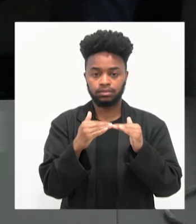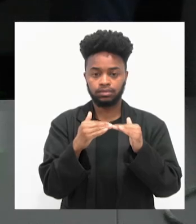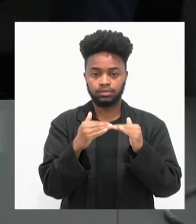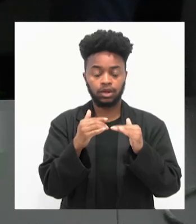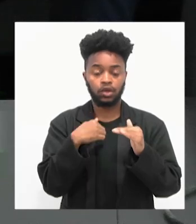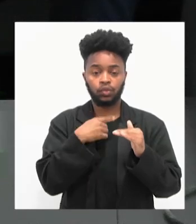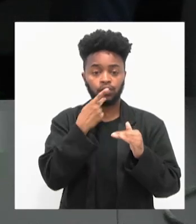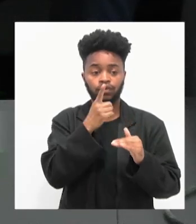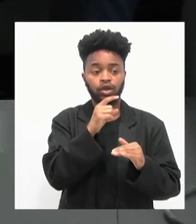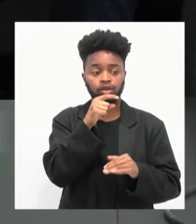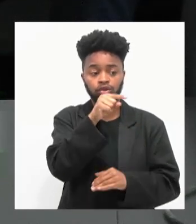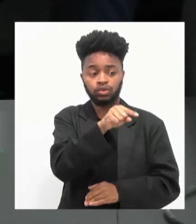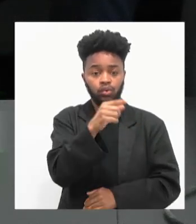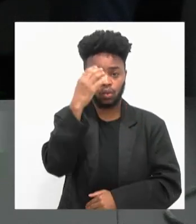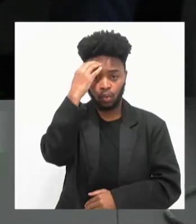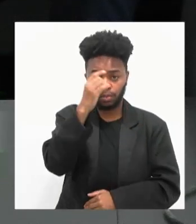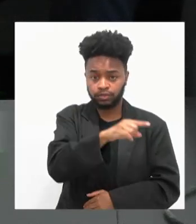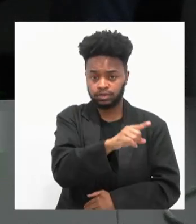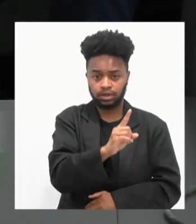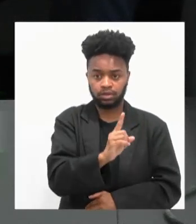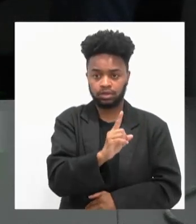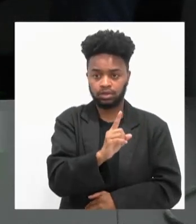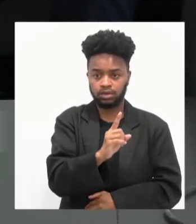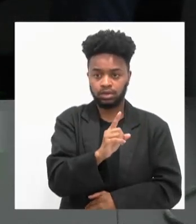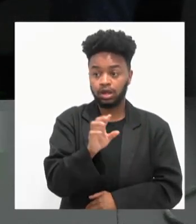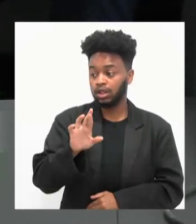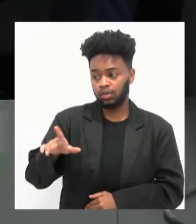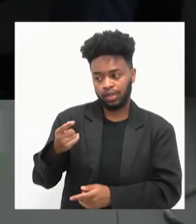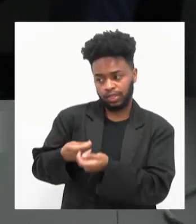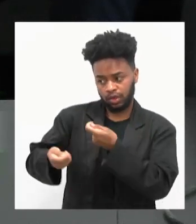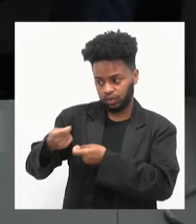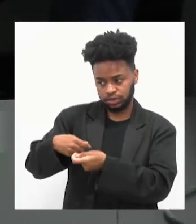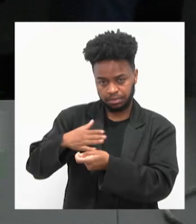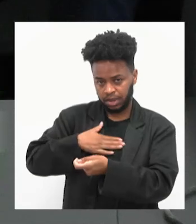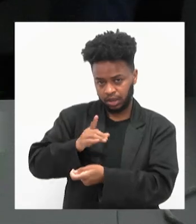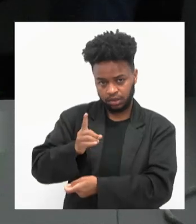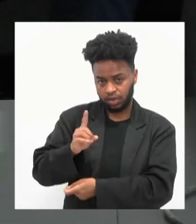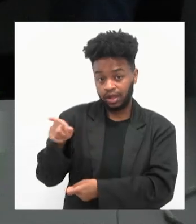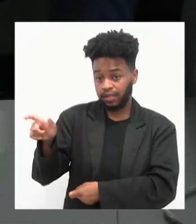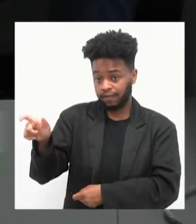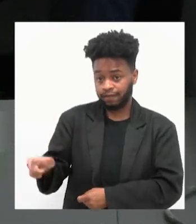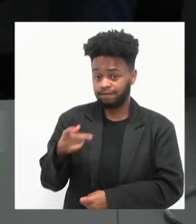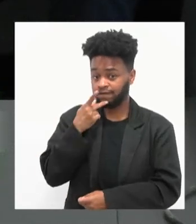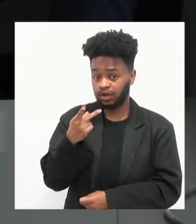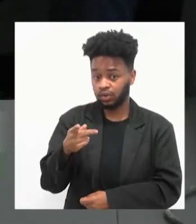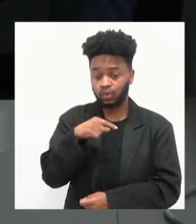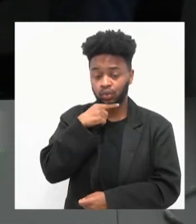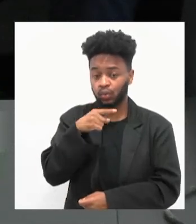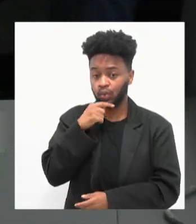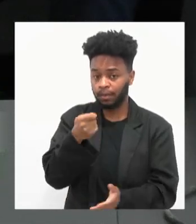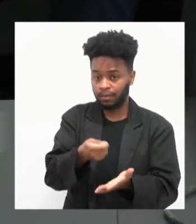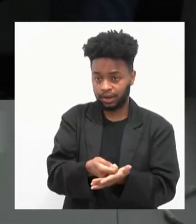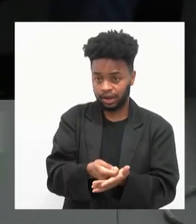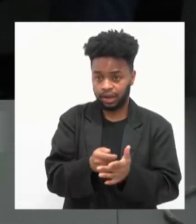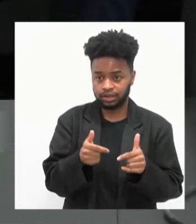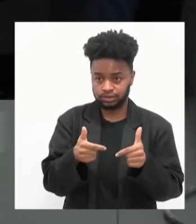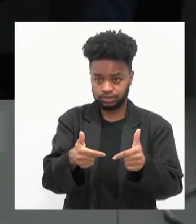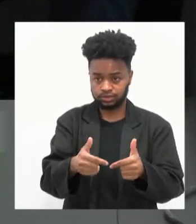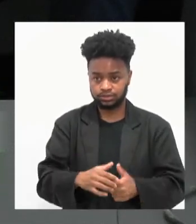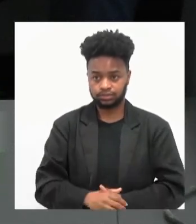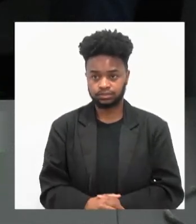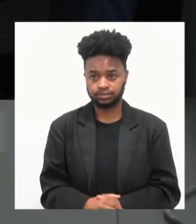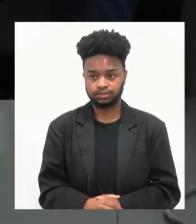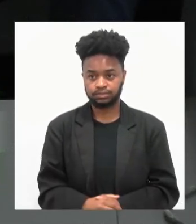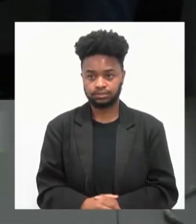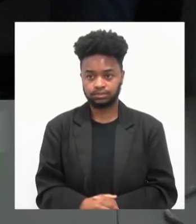conta do senhor. Só para deixar claro, isso aí não foi peça de negociação, não, sim, tá? Sim, ele falou tranquilo. Que não estava conseguindo bancar a operação. Fique tranquilo. Quem